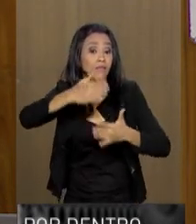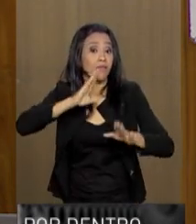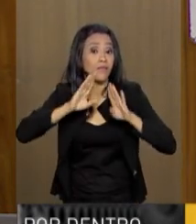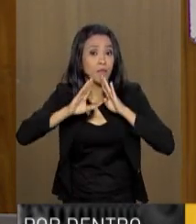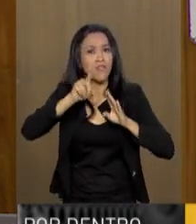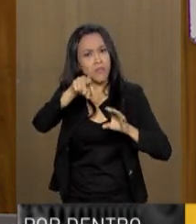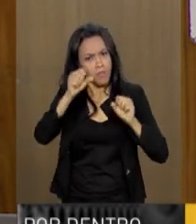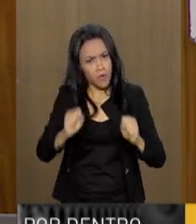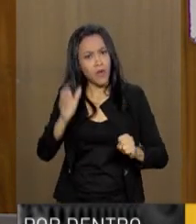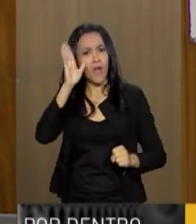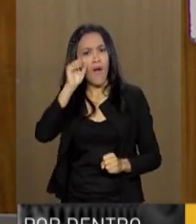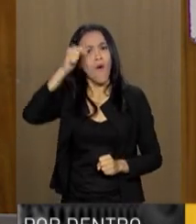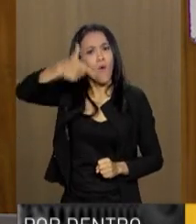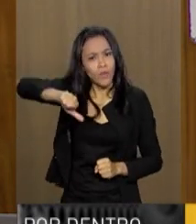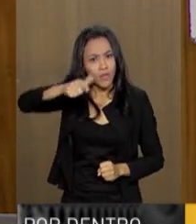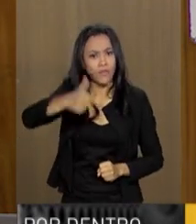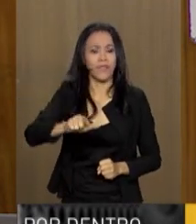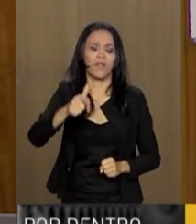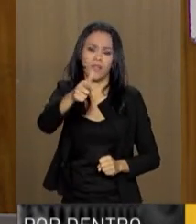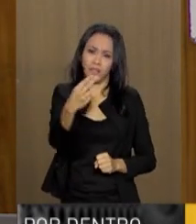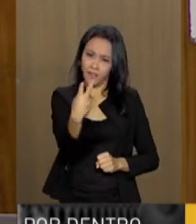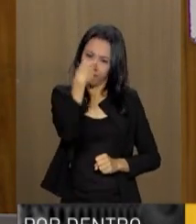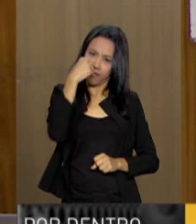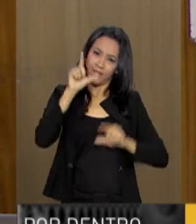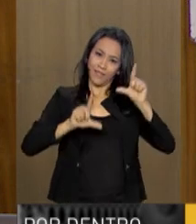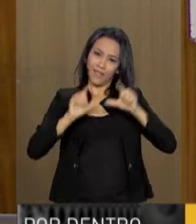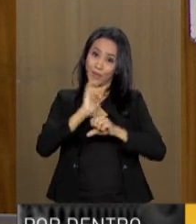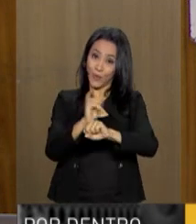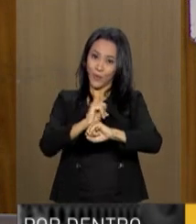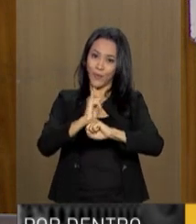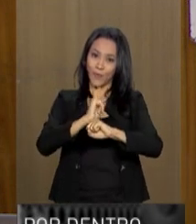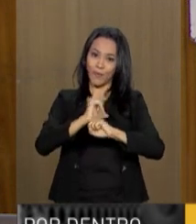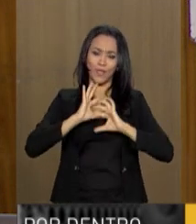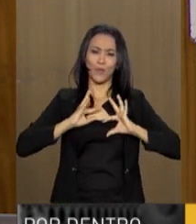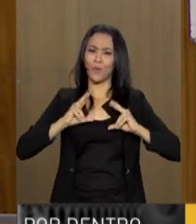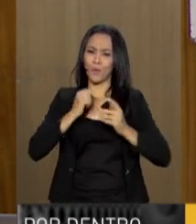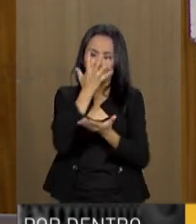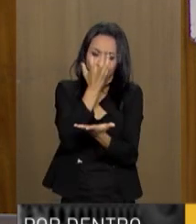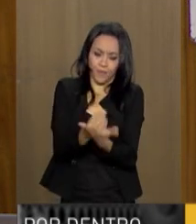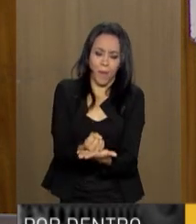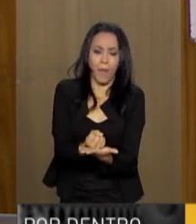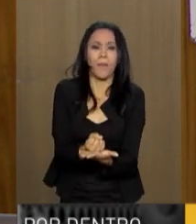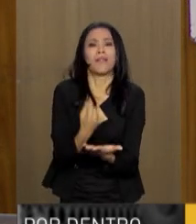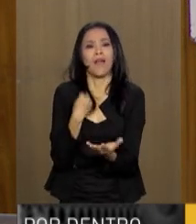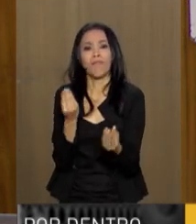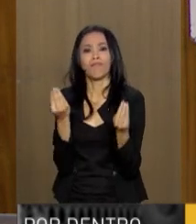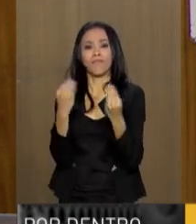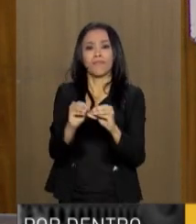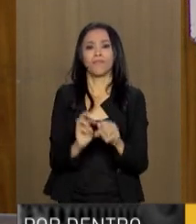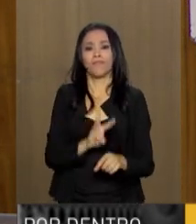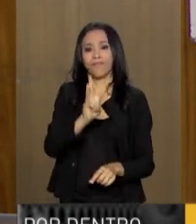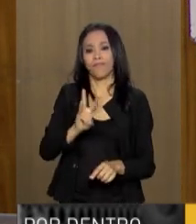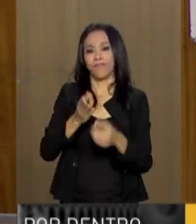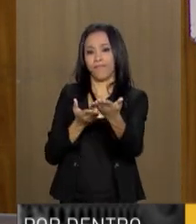rever o programa no canal da tv nbr no youtube e o áudio completo está disponível no site